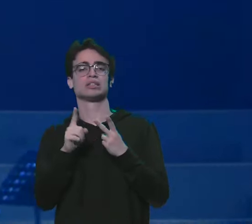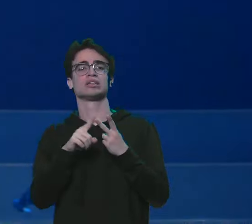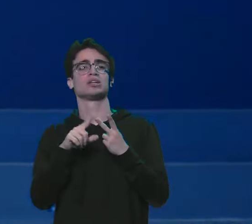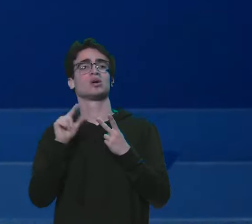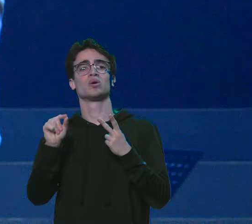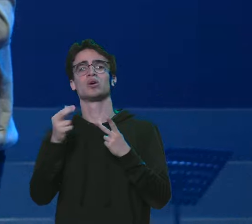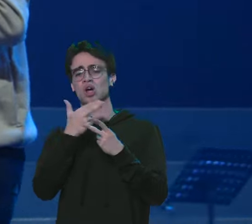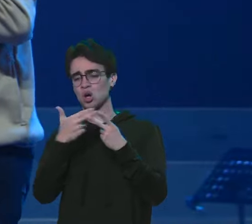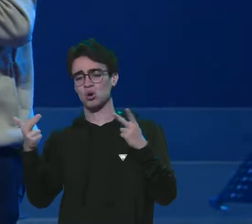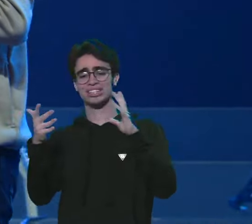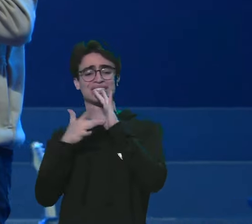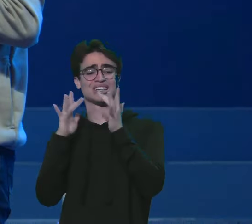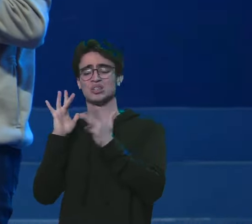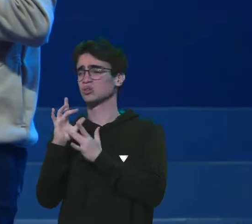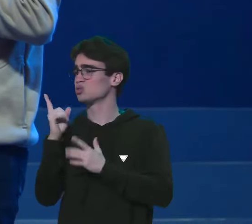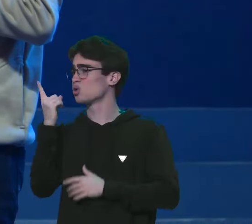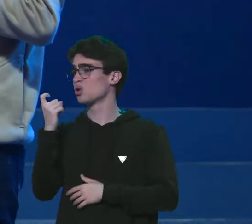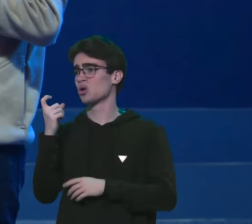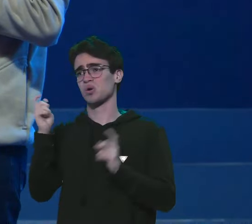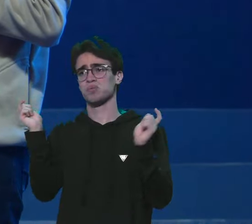que só Jesus pode fazer.